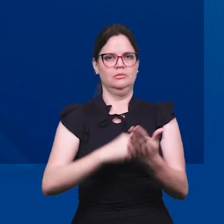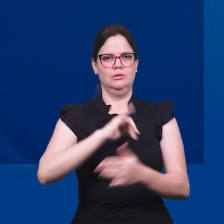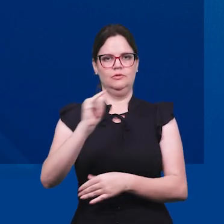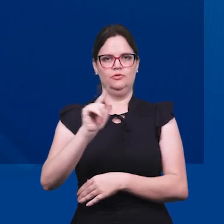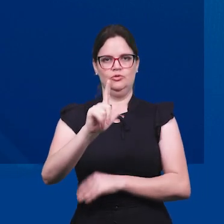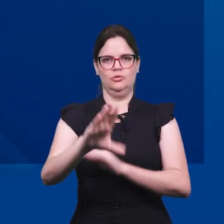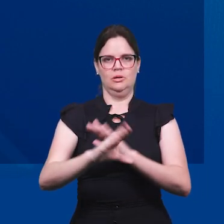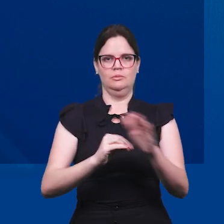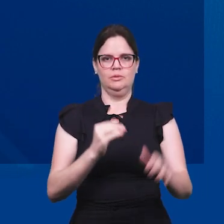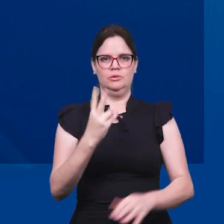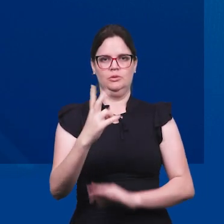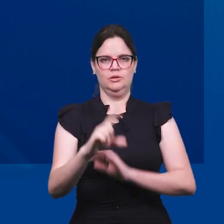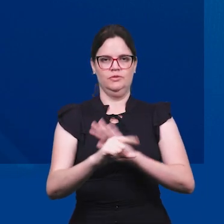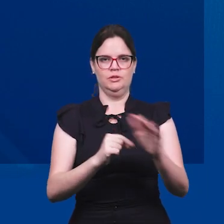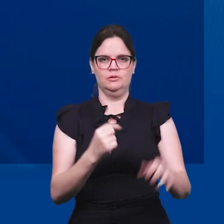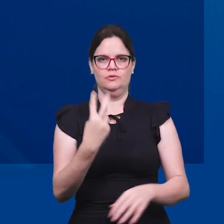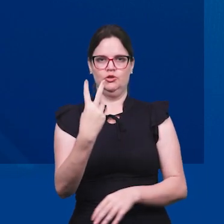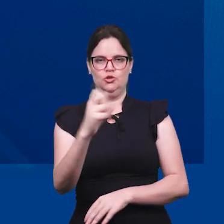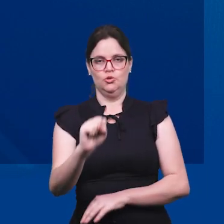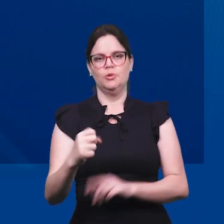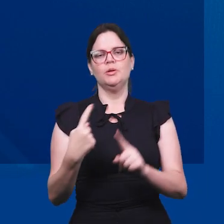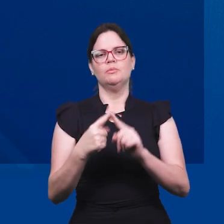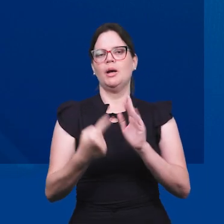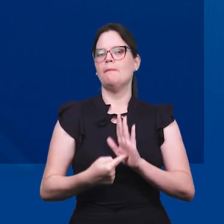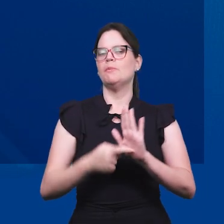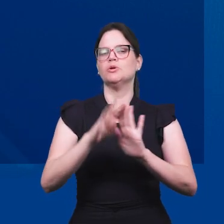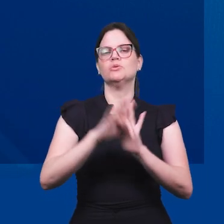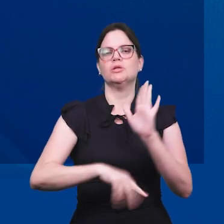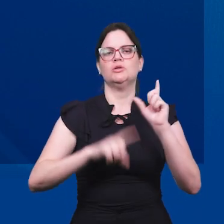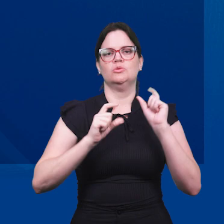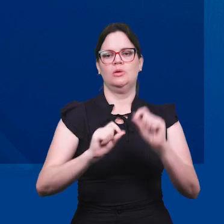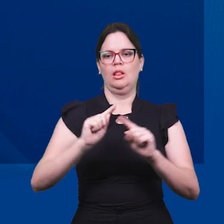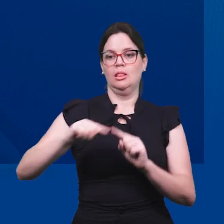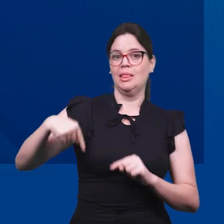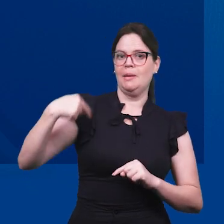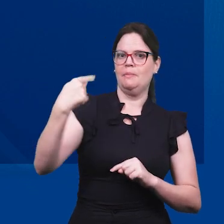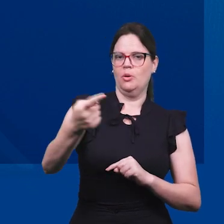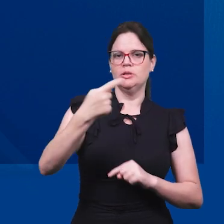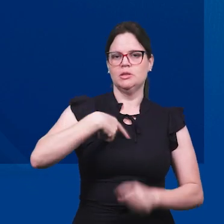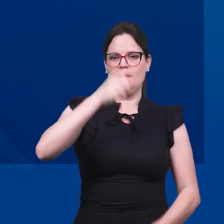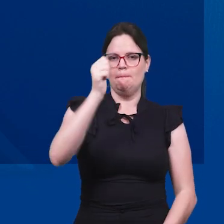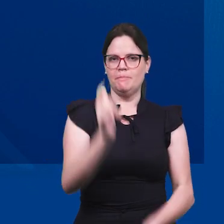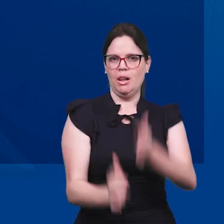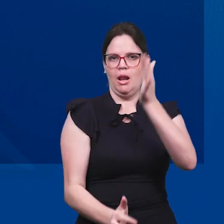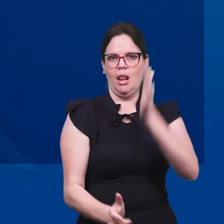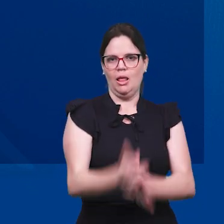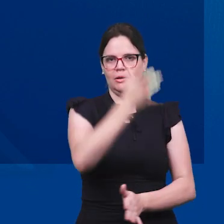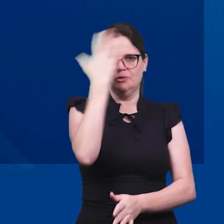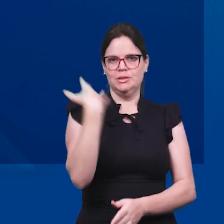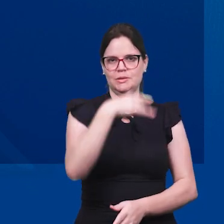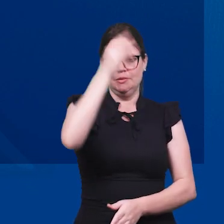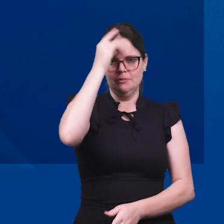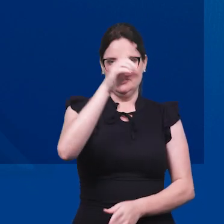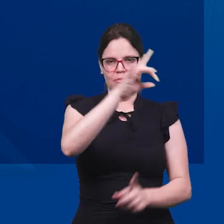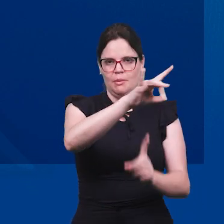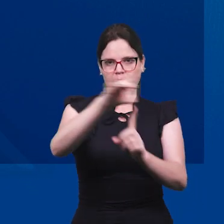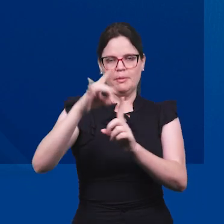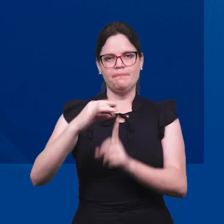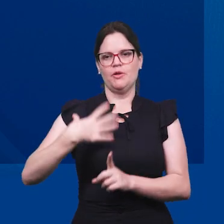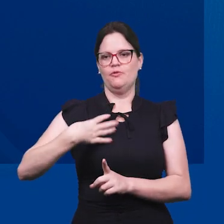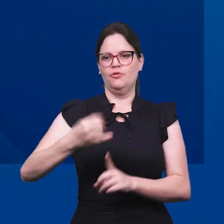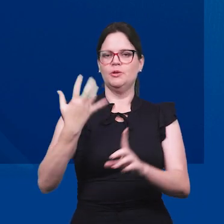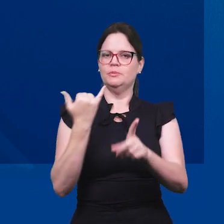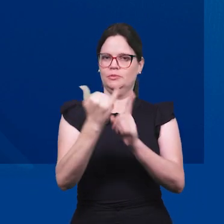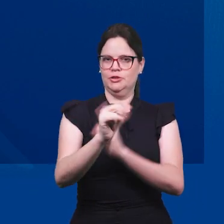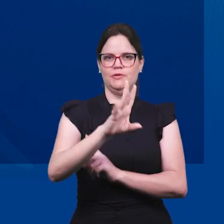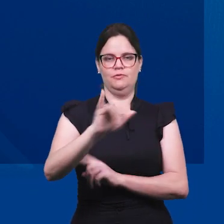como está lá em Joel 2:28. E há de ser que depois derramarei o meu espírito sobre toda a carne, e vossos